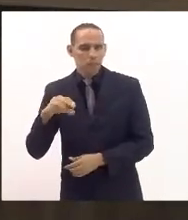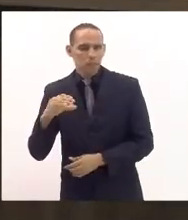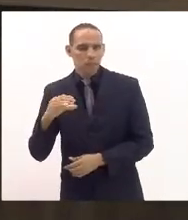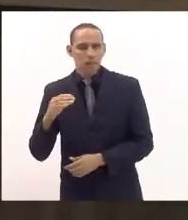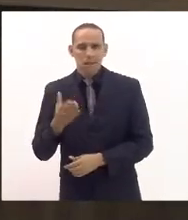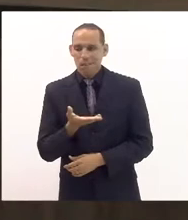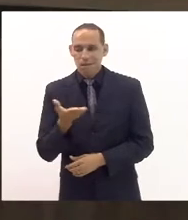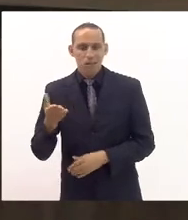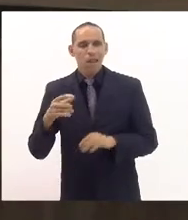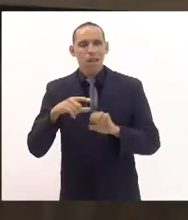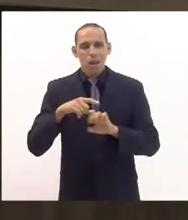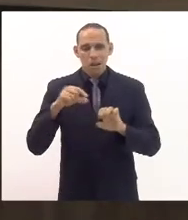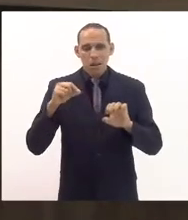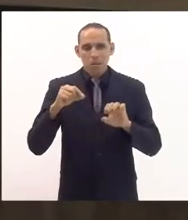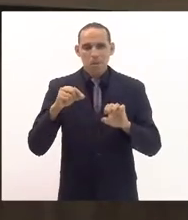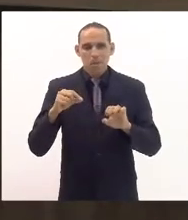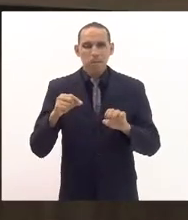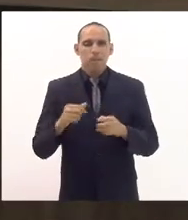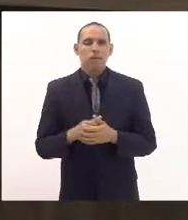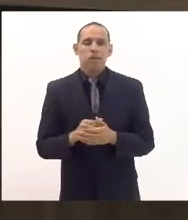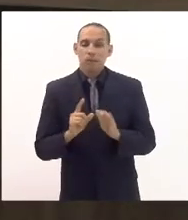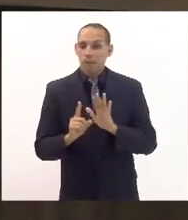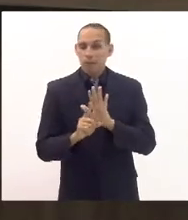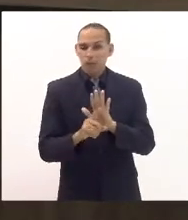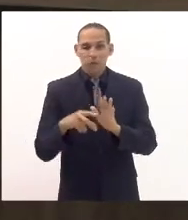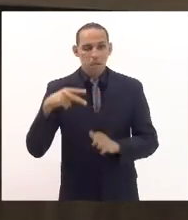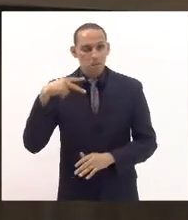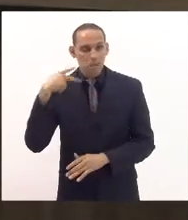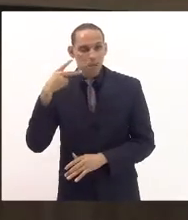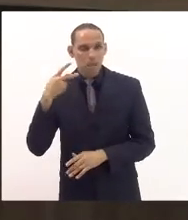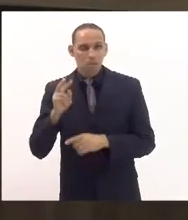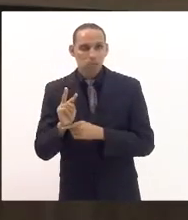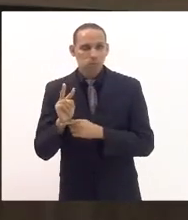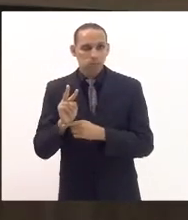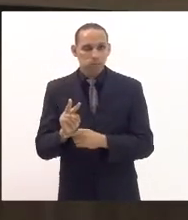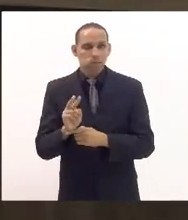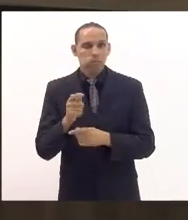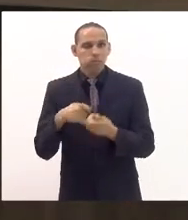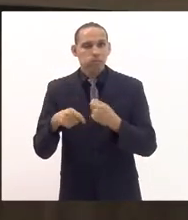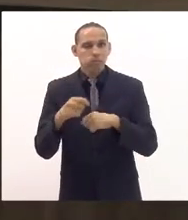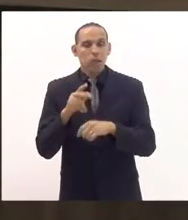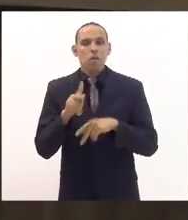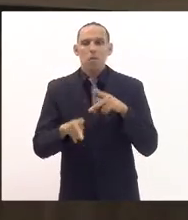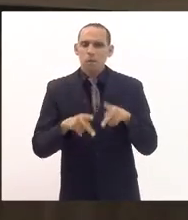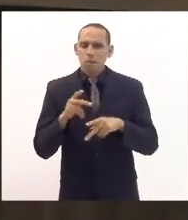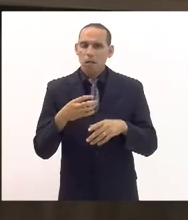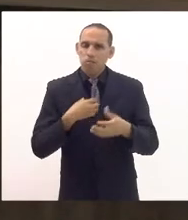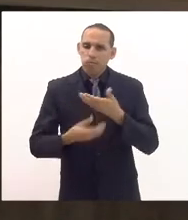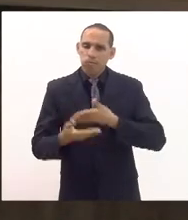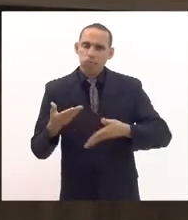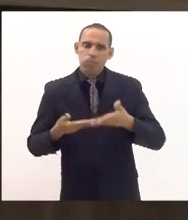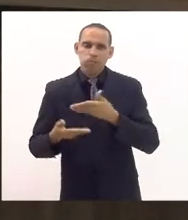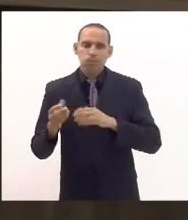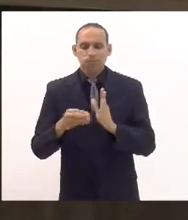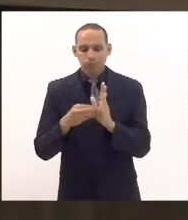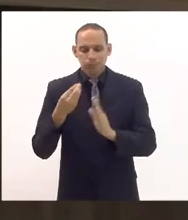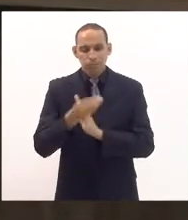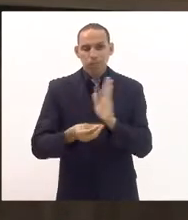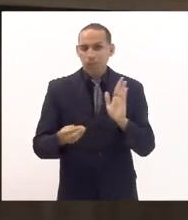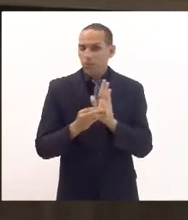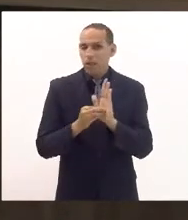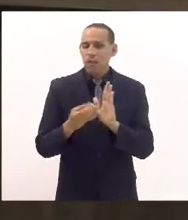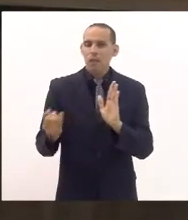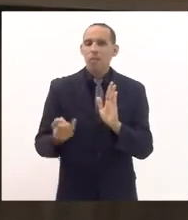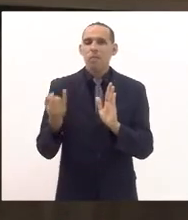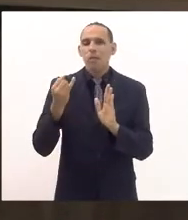empreendedores e empreendedoras uma da nossa frente parlamentar em defesa da economia Popular solidária importante a qualidade do estado é